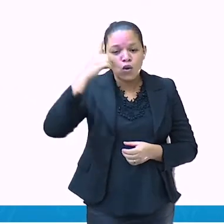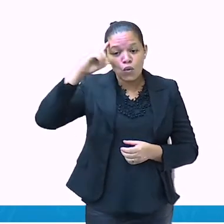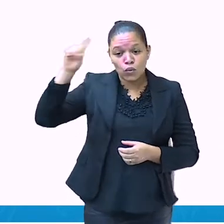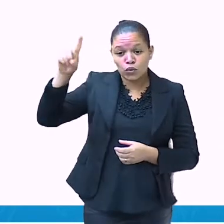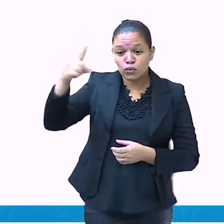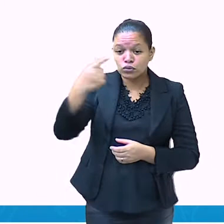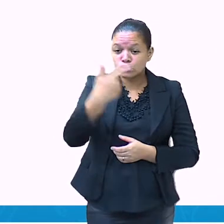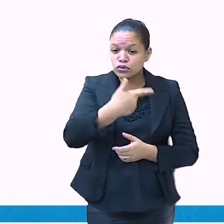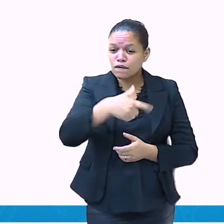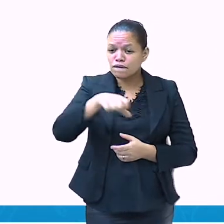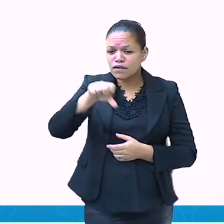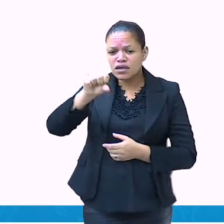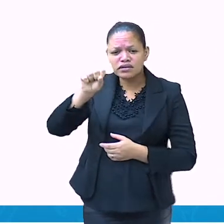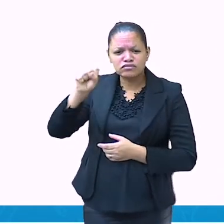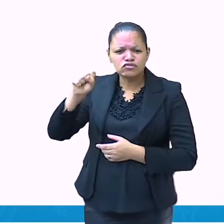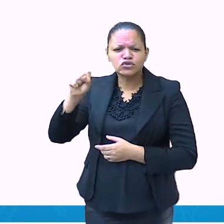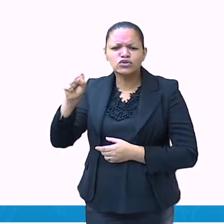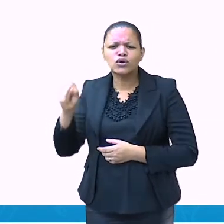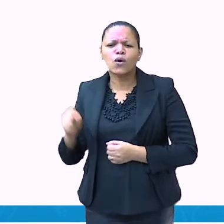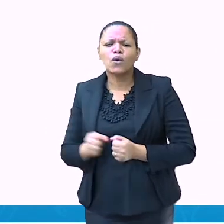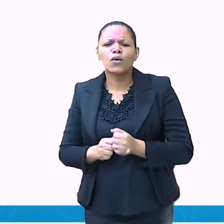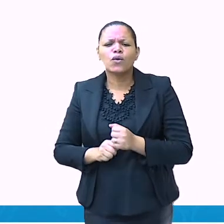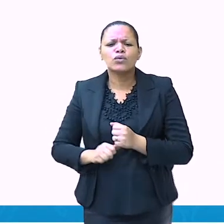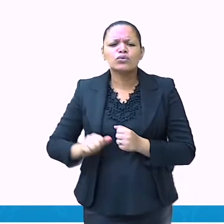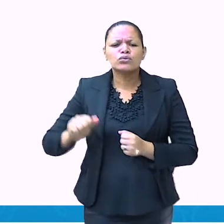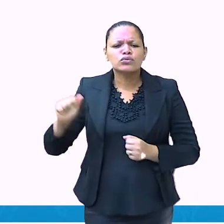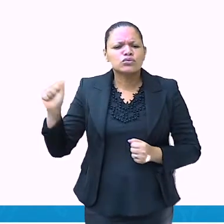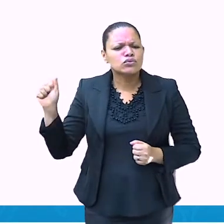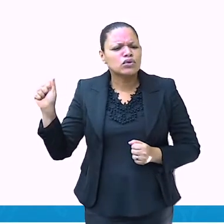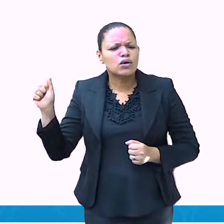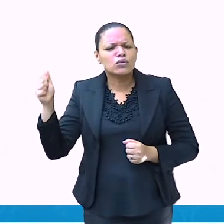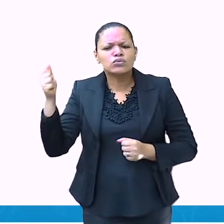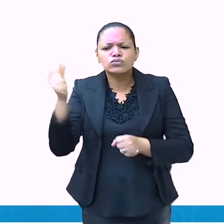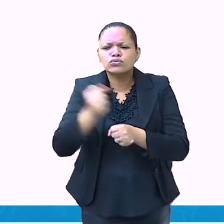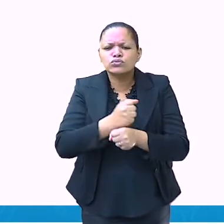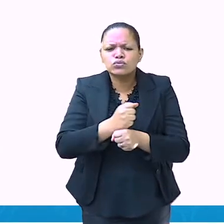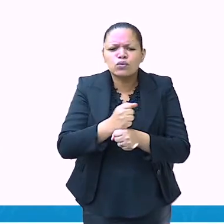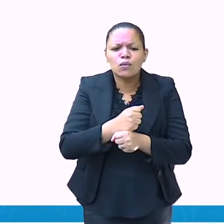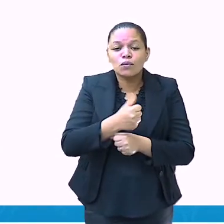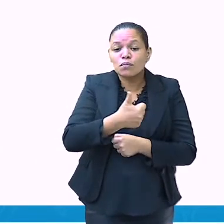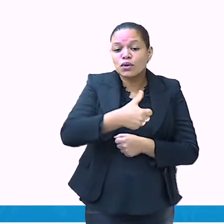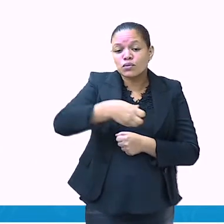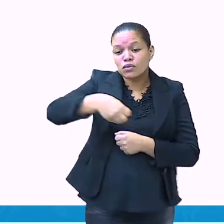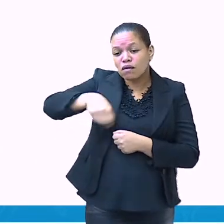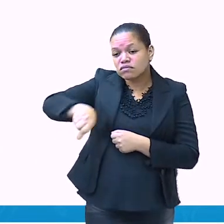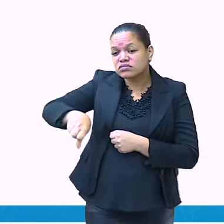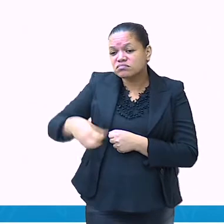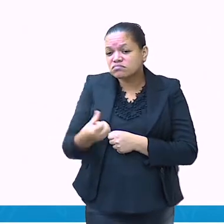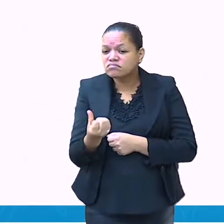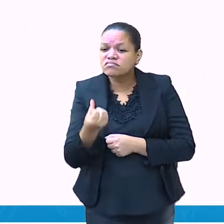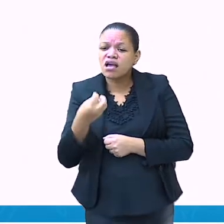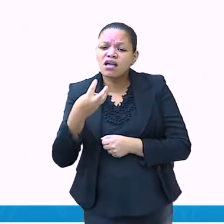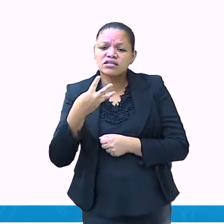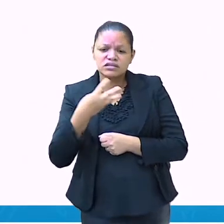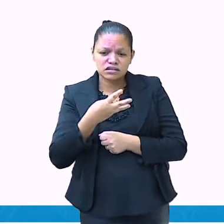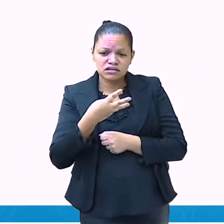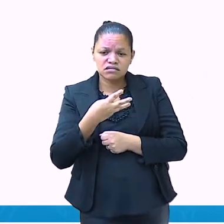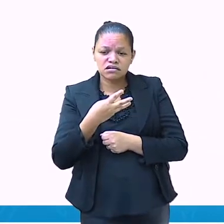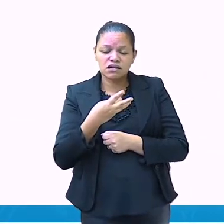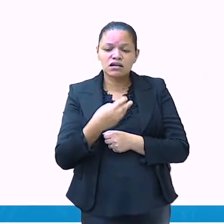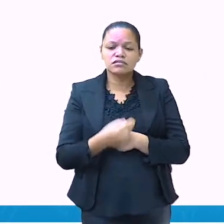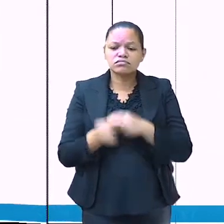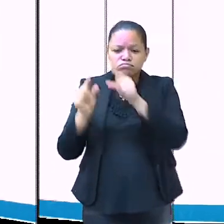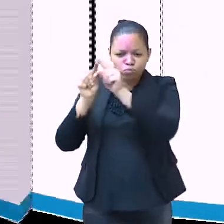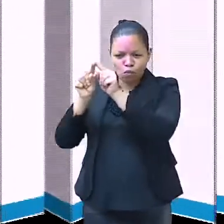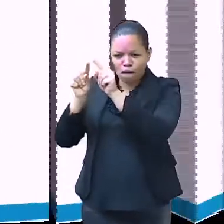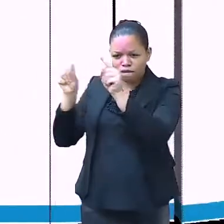chama I have a dream. Coloca aí no Google que você vai ver como é interessante a fala de Martin Luther King Jr.